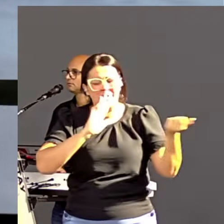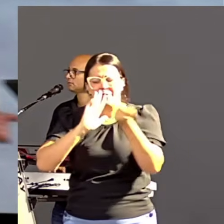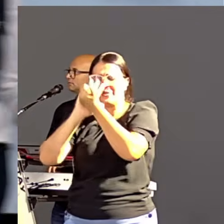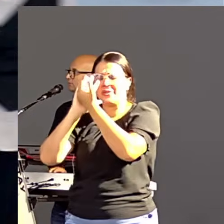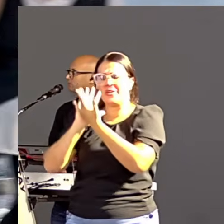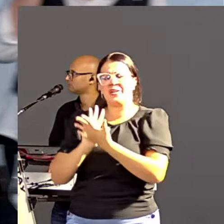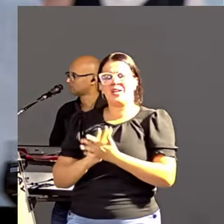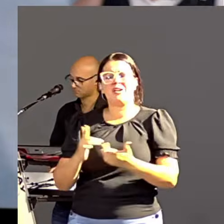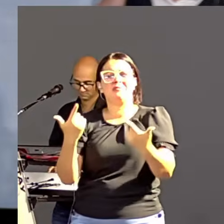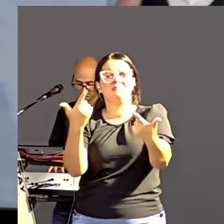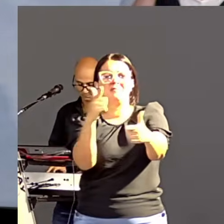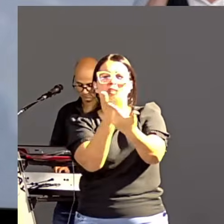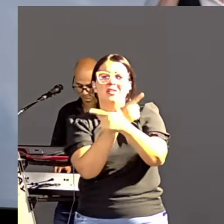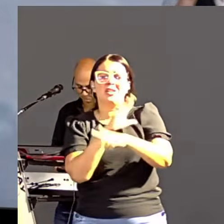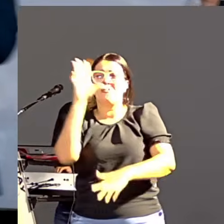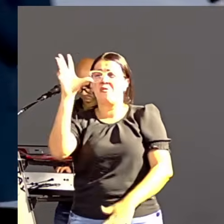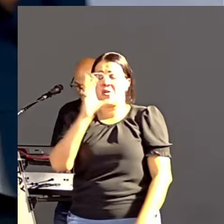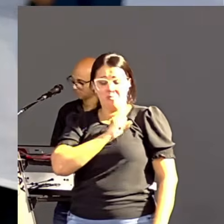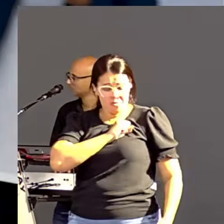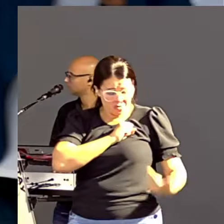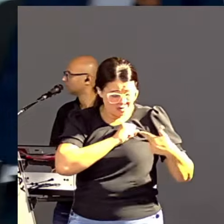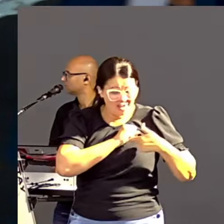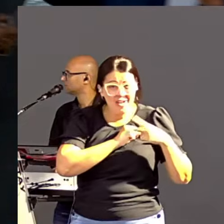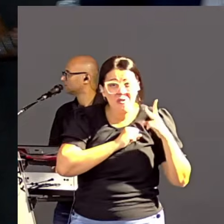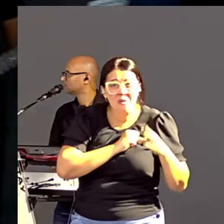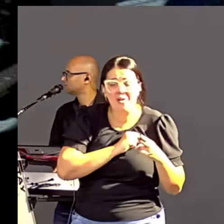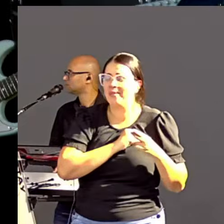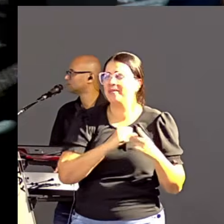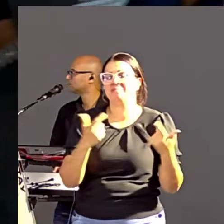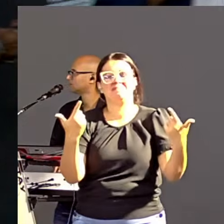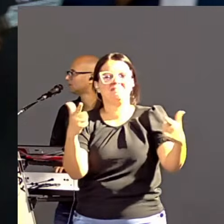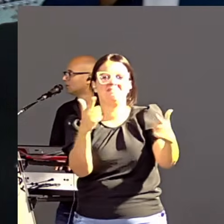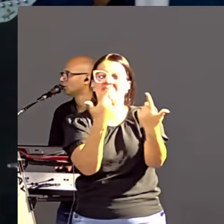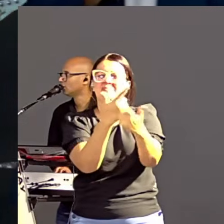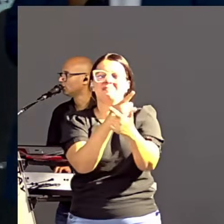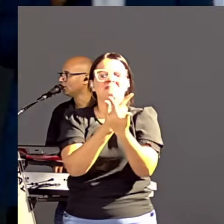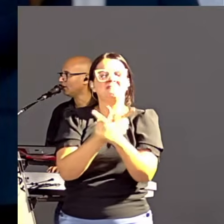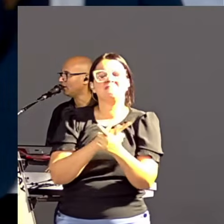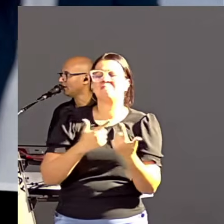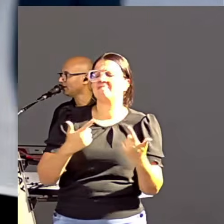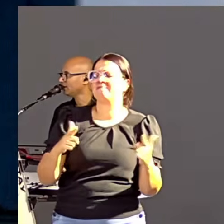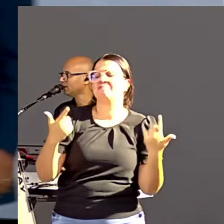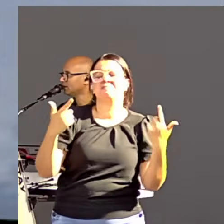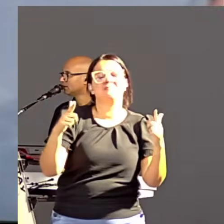Nunca houve amor assim.